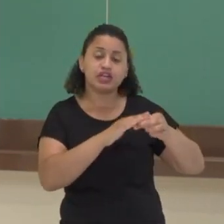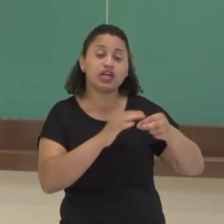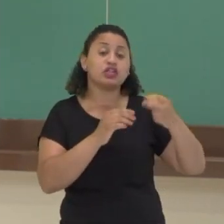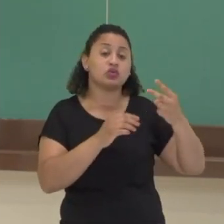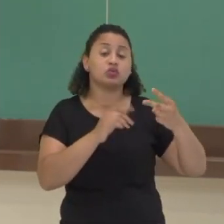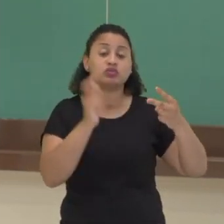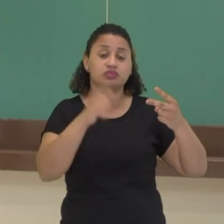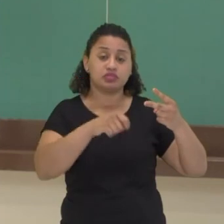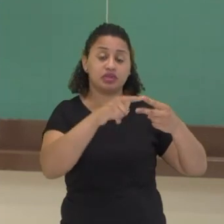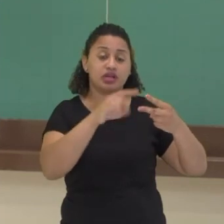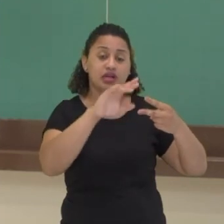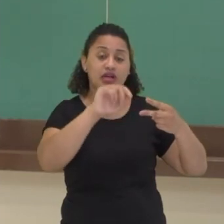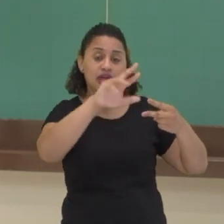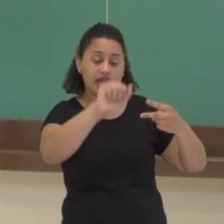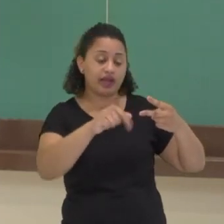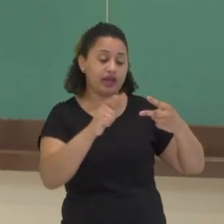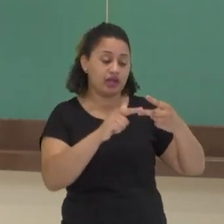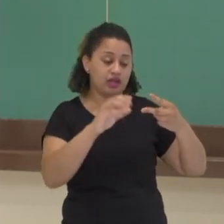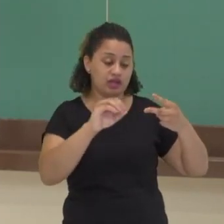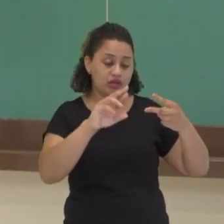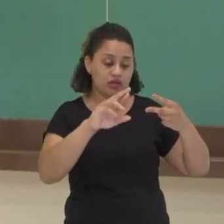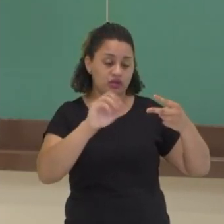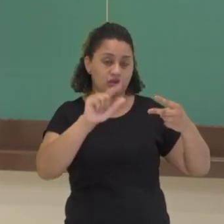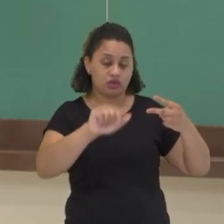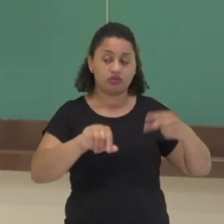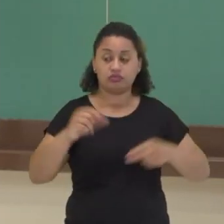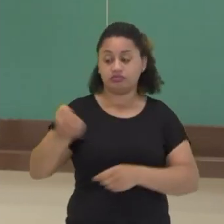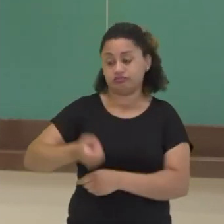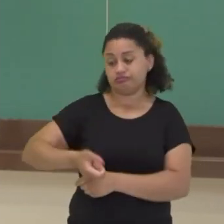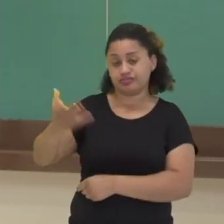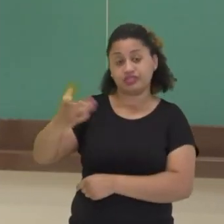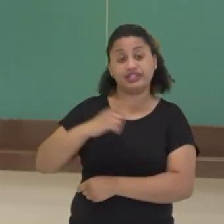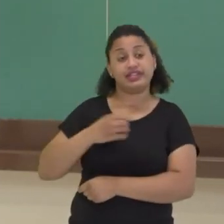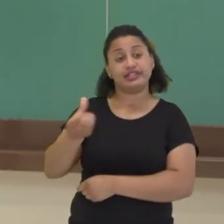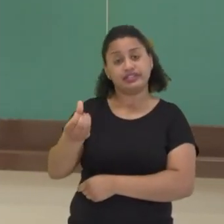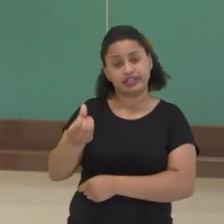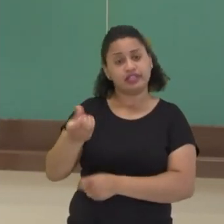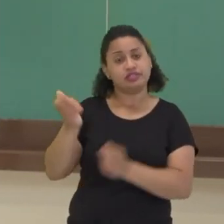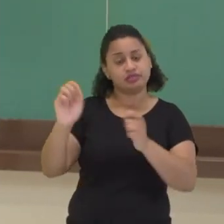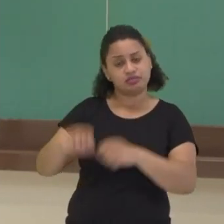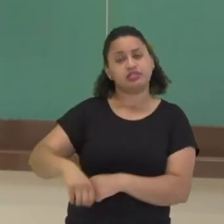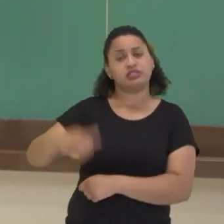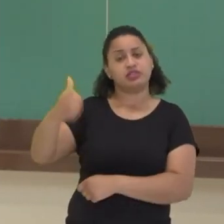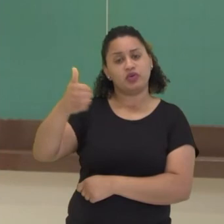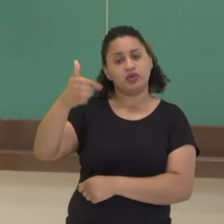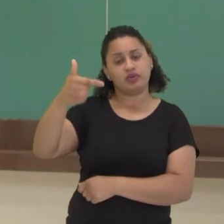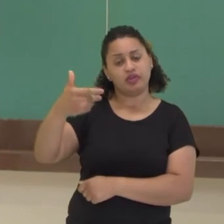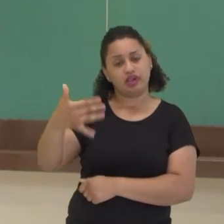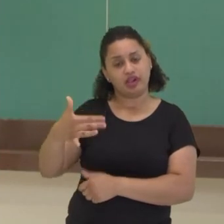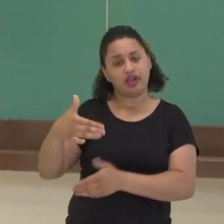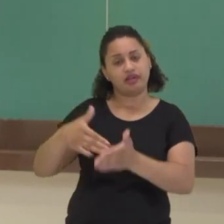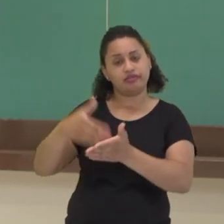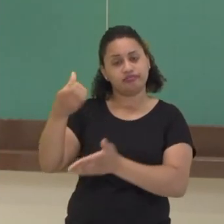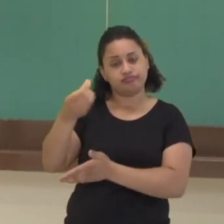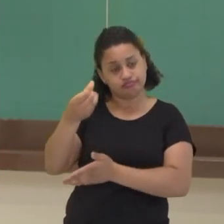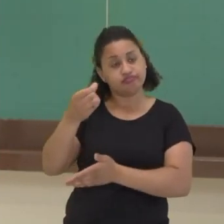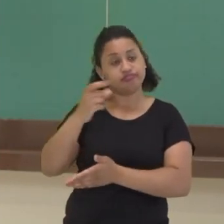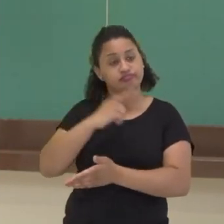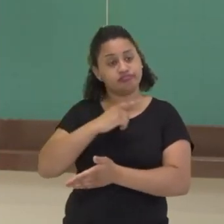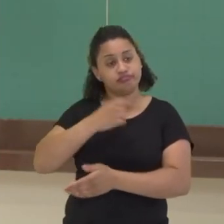esquema de possibilidades para que a gente tenha mais opções de resolução. Então acompanhe aqui comigo. Então a gente quer que eles